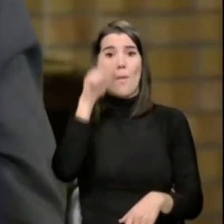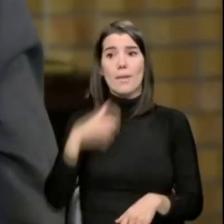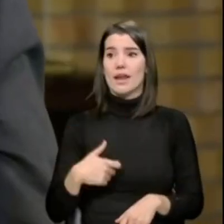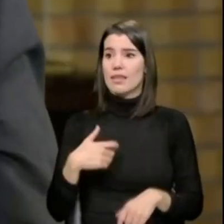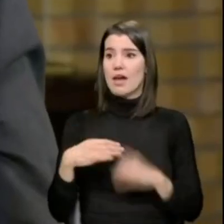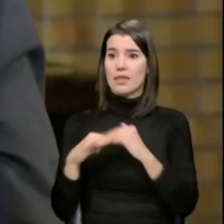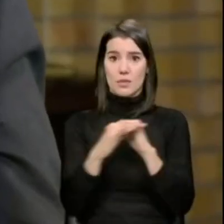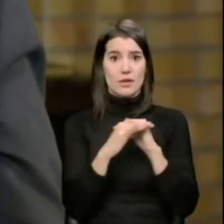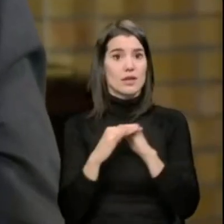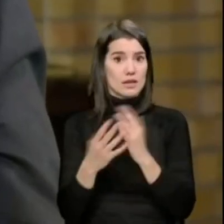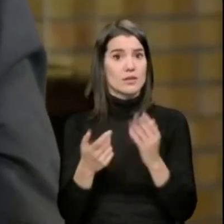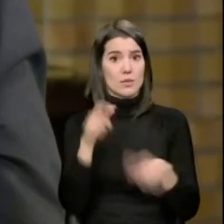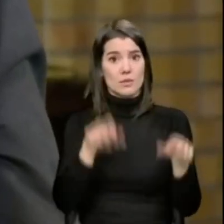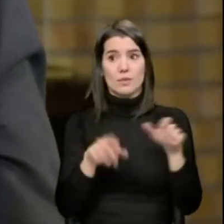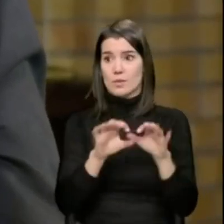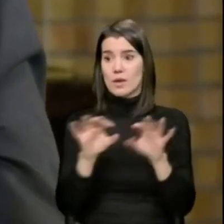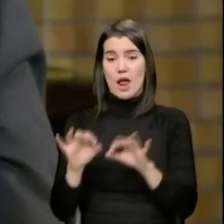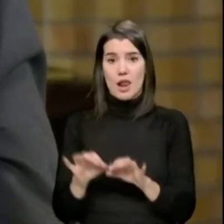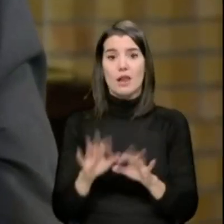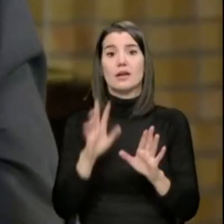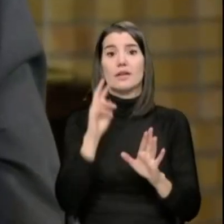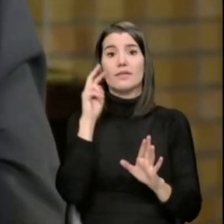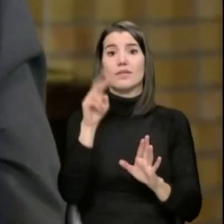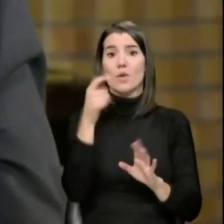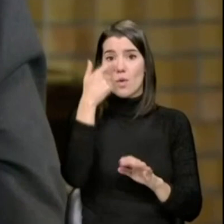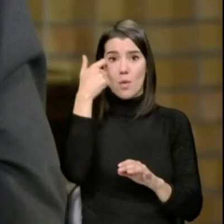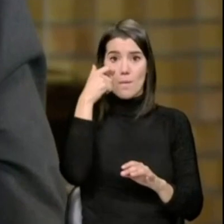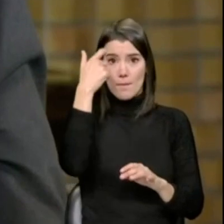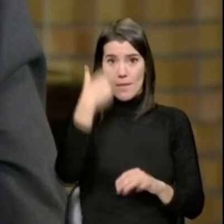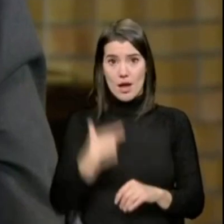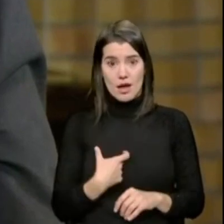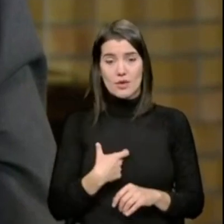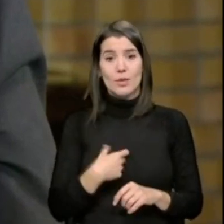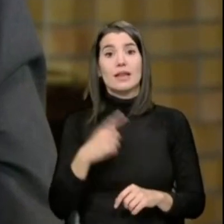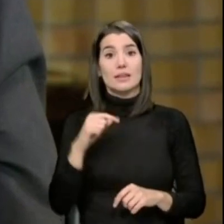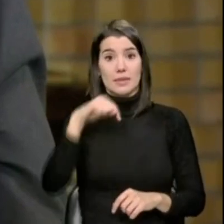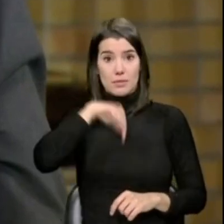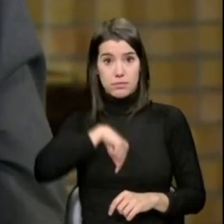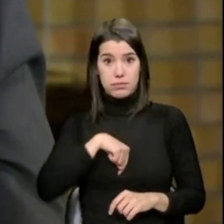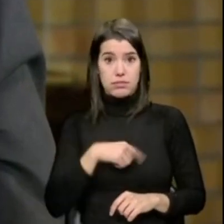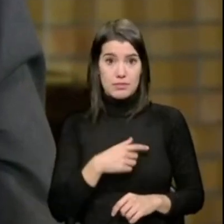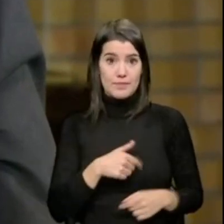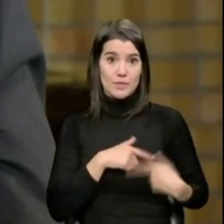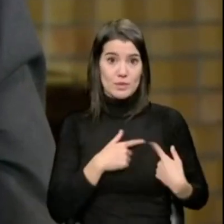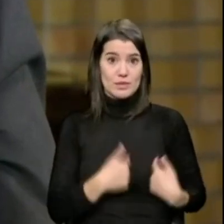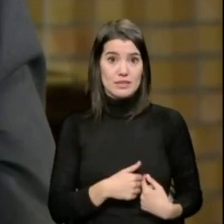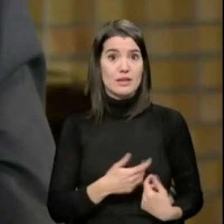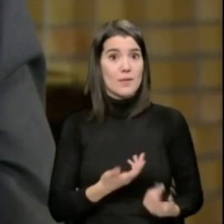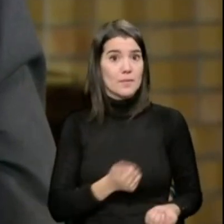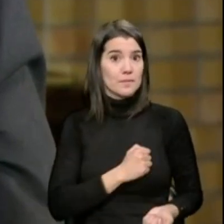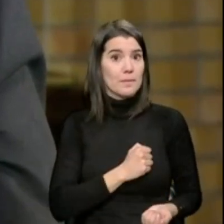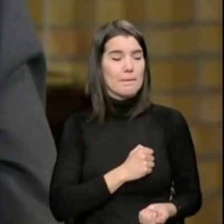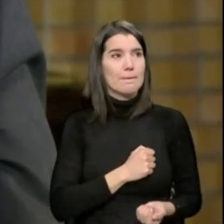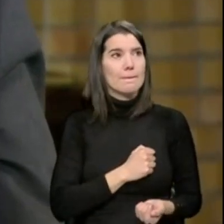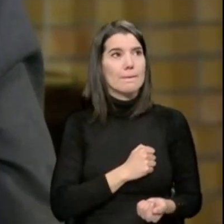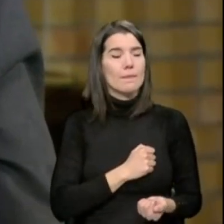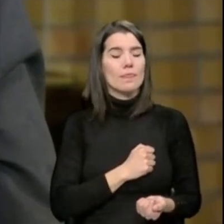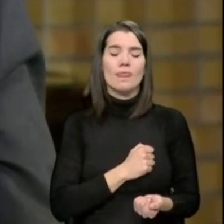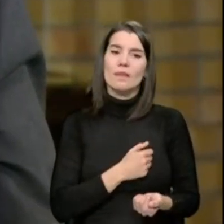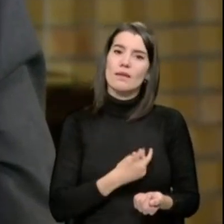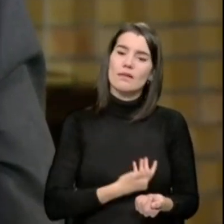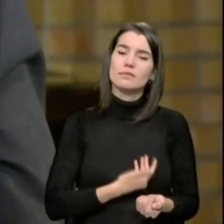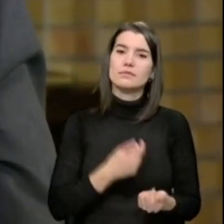se depois quisermos ainda depois começar a olhar para o humano, começamos a descobrir também neste coração humano, eu diria, uma